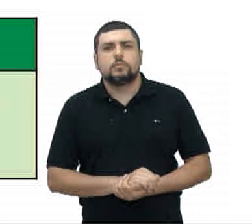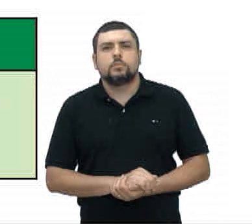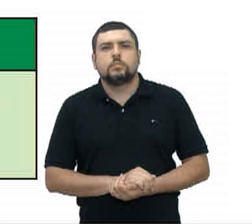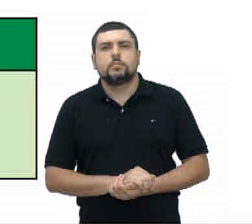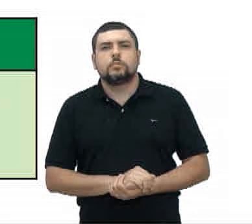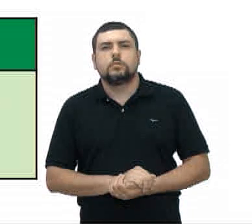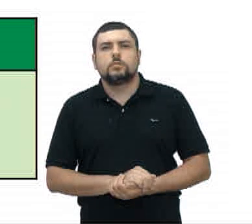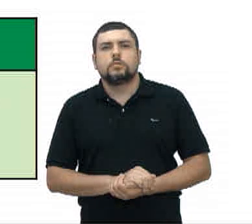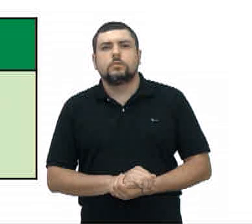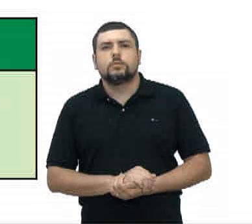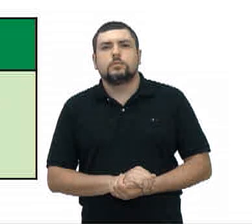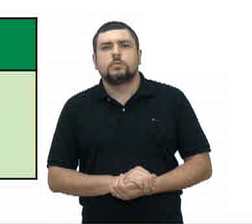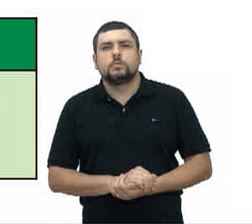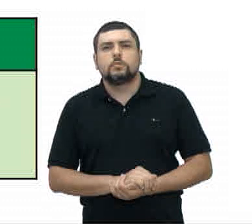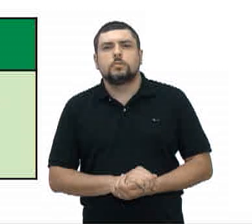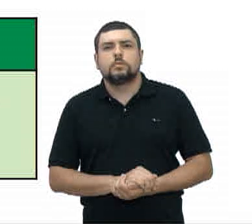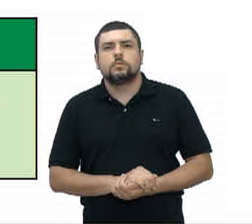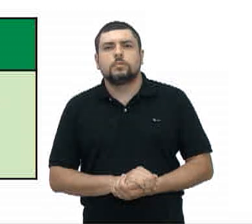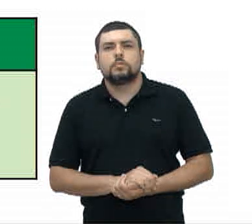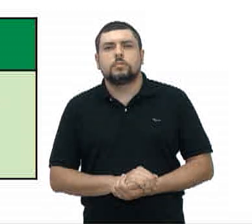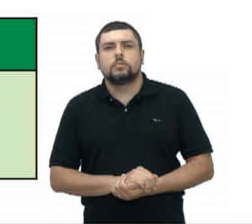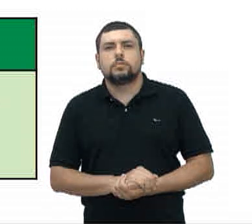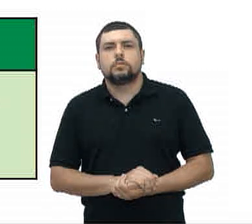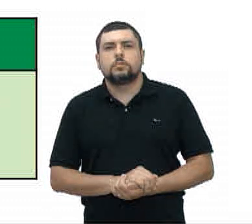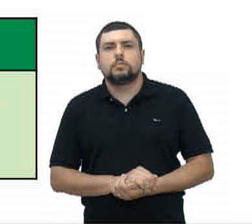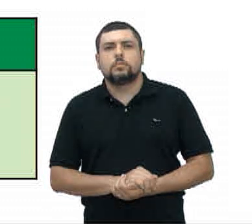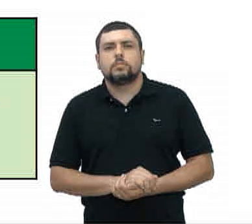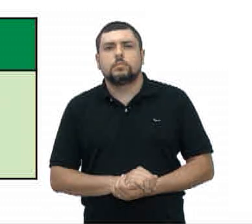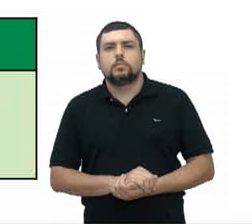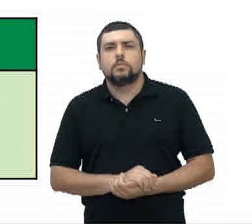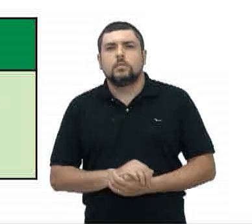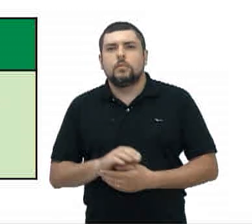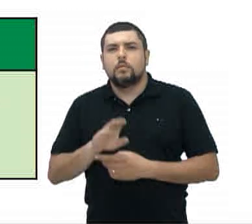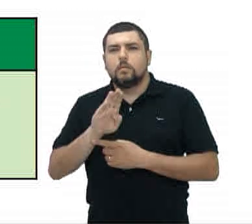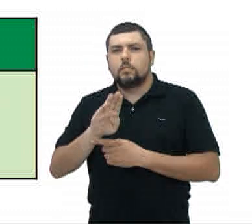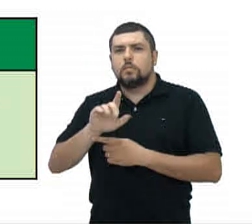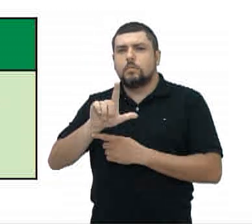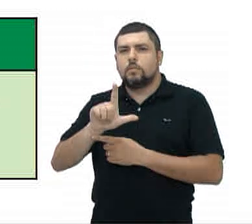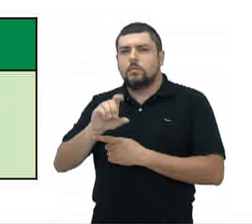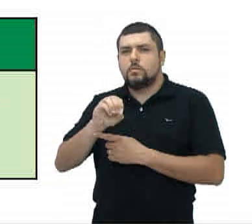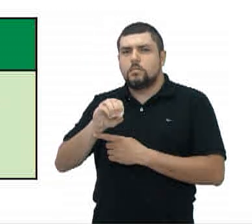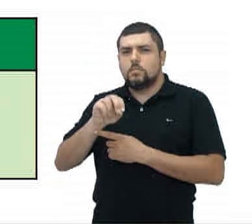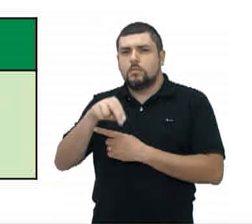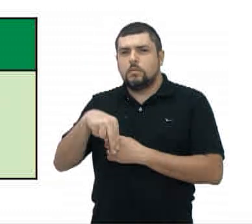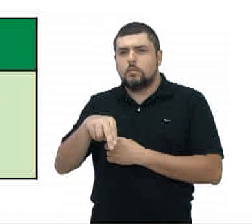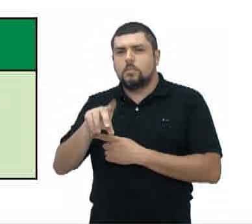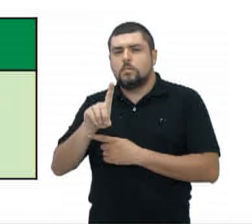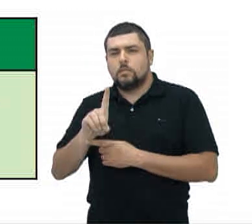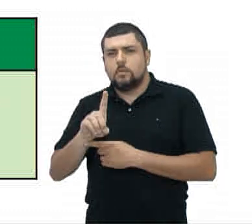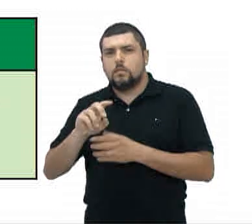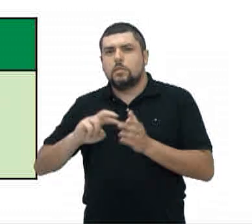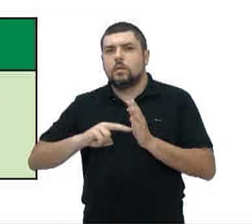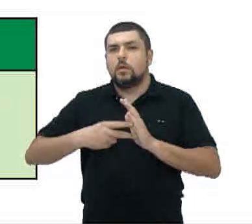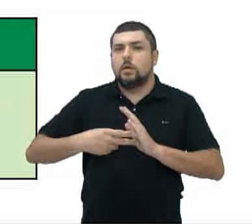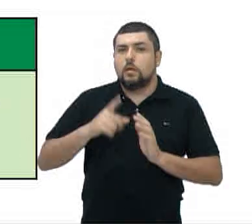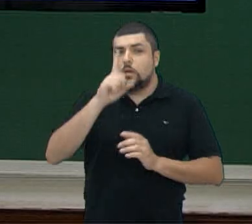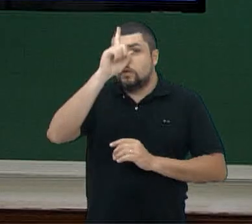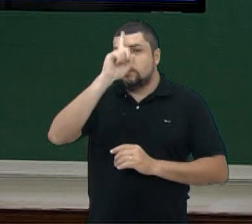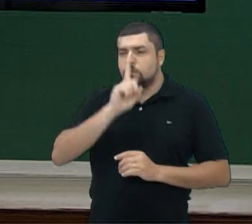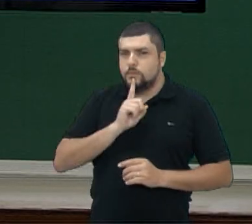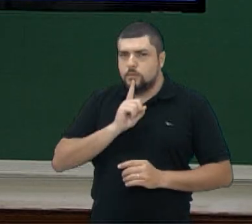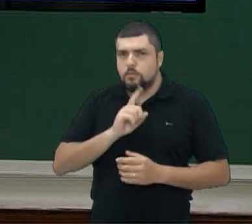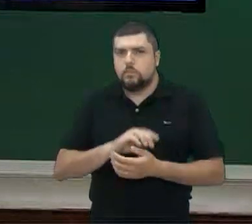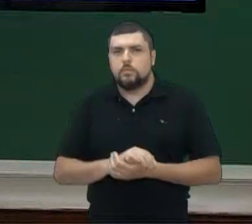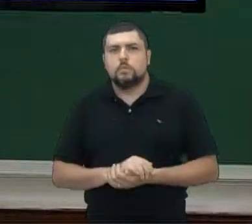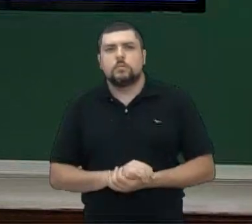cap, que foi o que eu coloquei aqui, ó. Blonde, que significa loira. Digamos, se você quisesse falar que era a loira que estava mentindo, né?